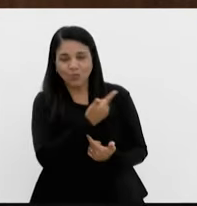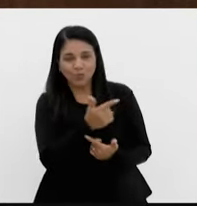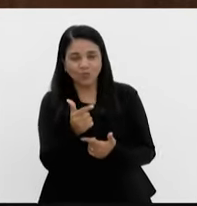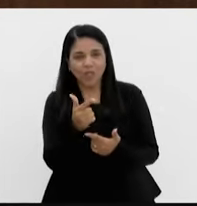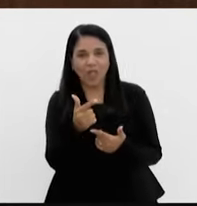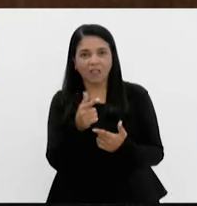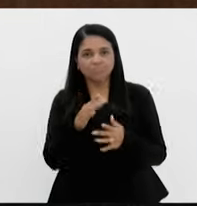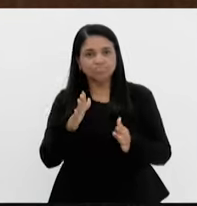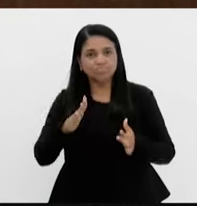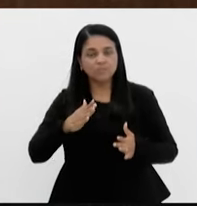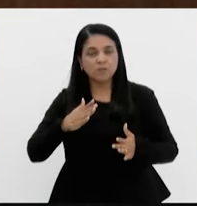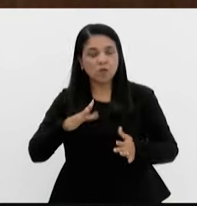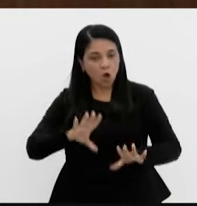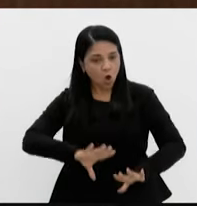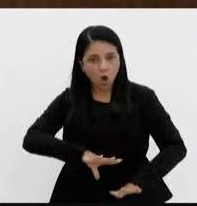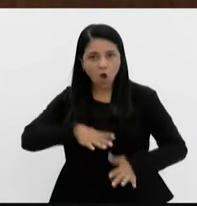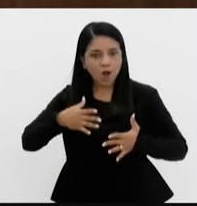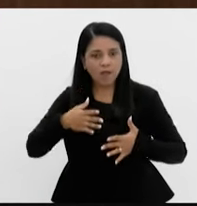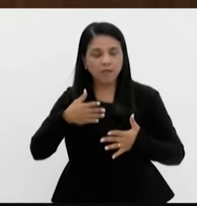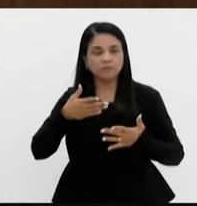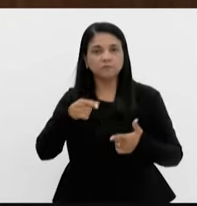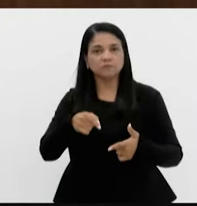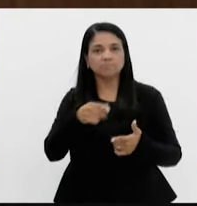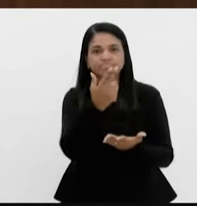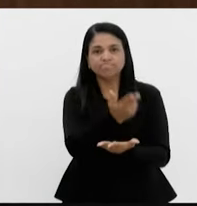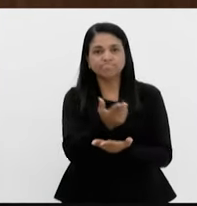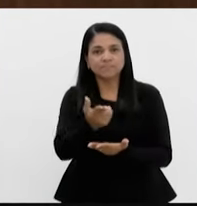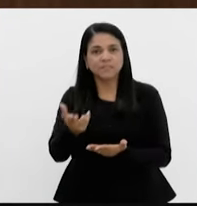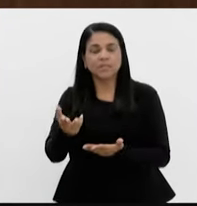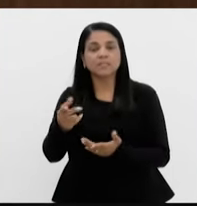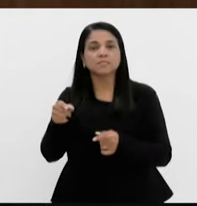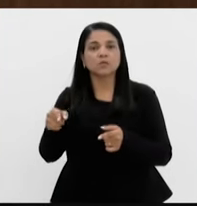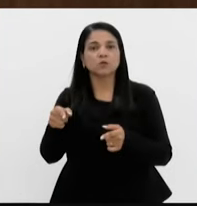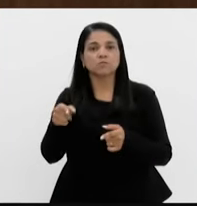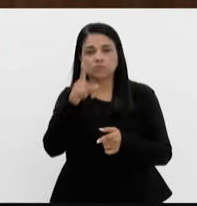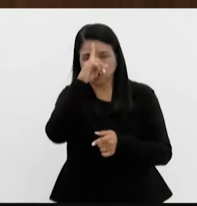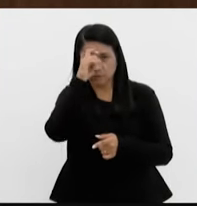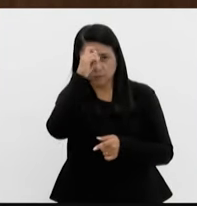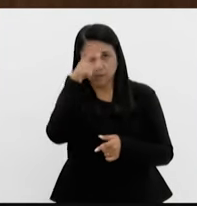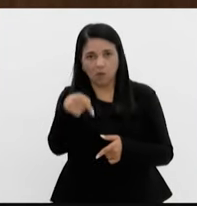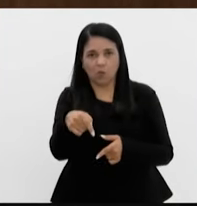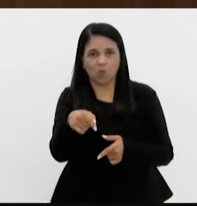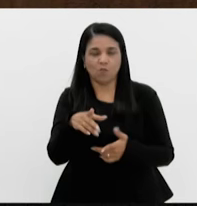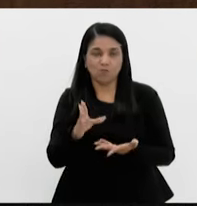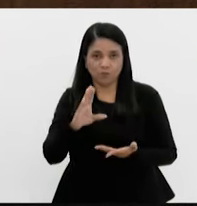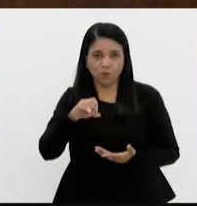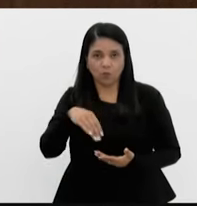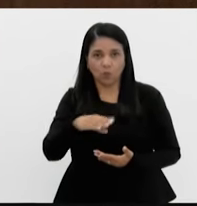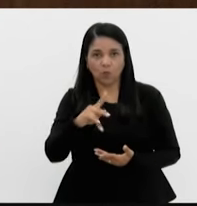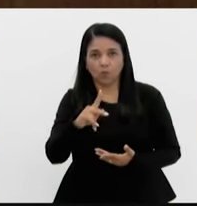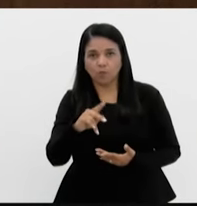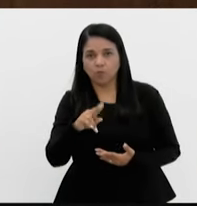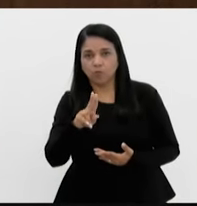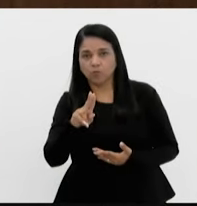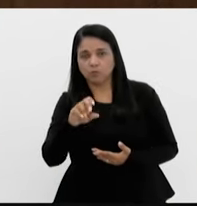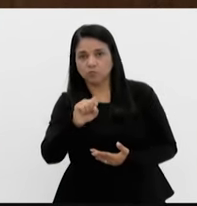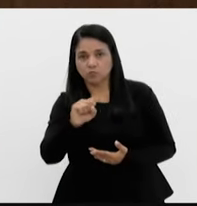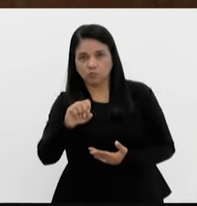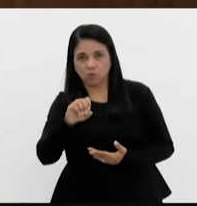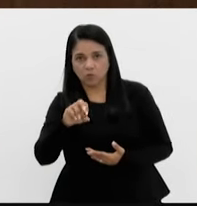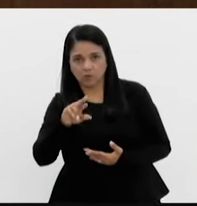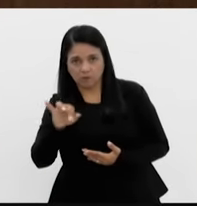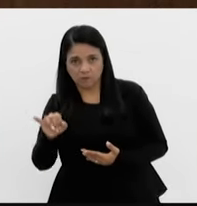rua de tudo quanto é lugar do Estado do Rio de Janeiro indo morar em Niterói um município que